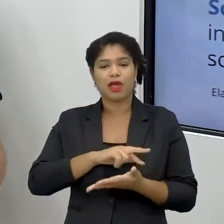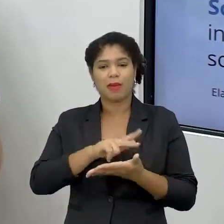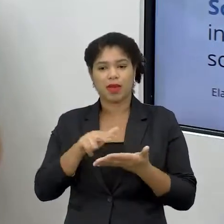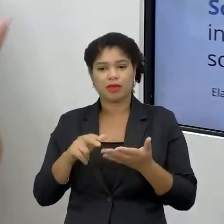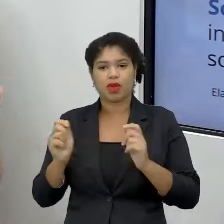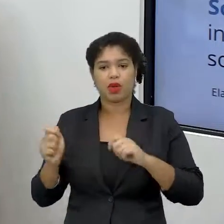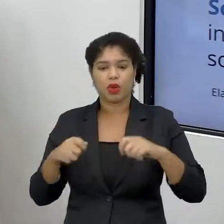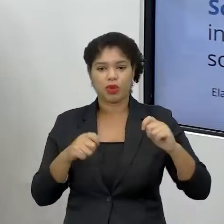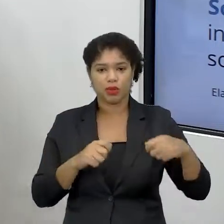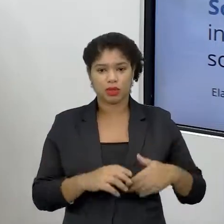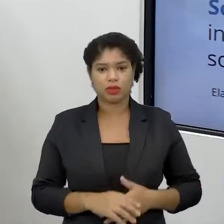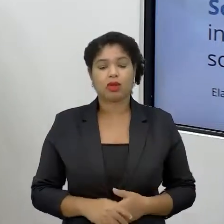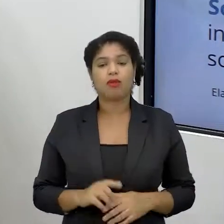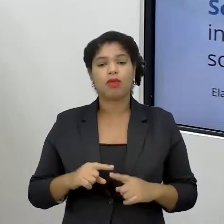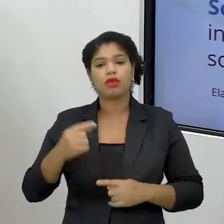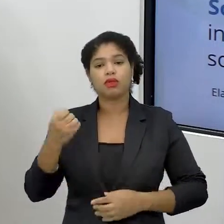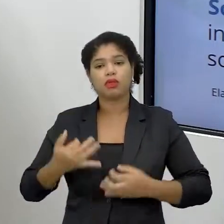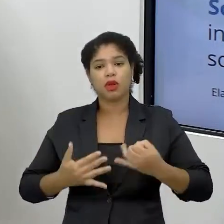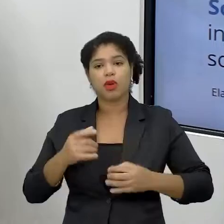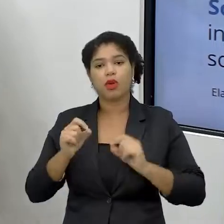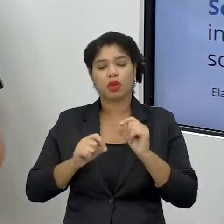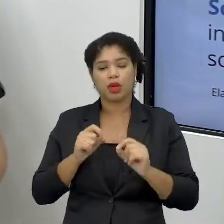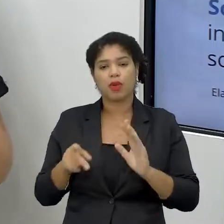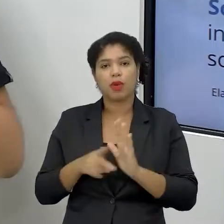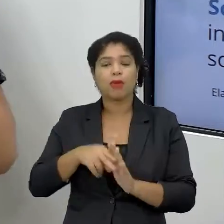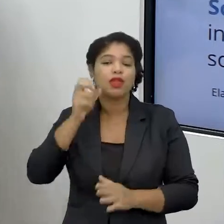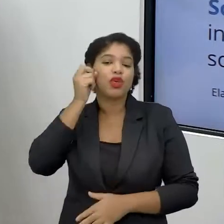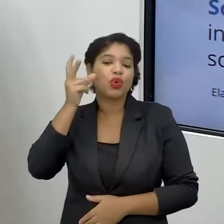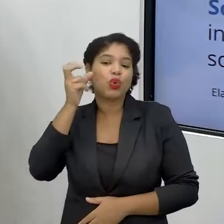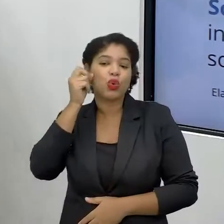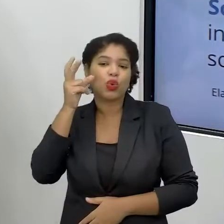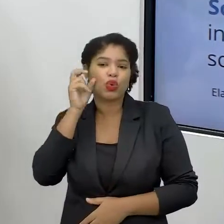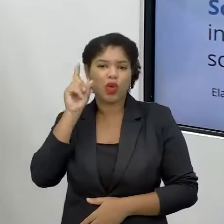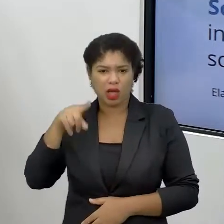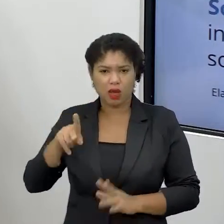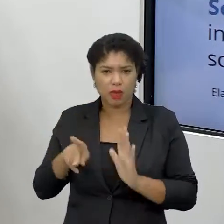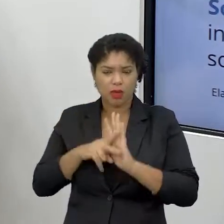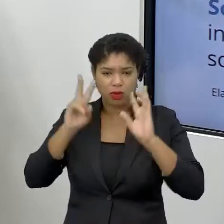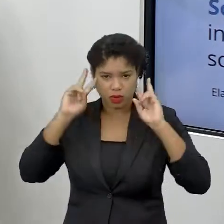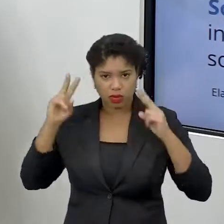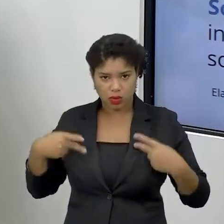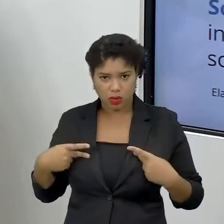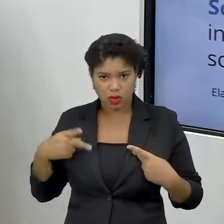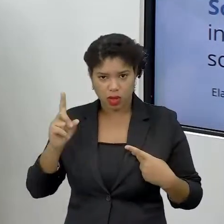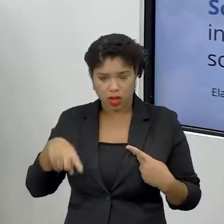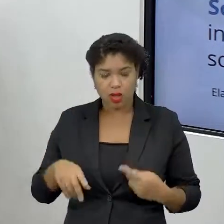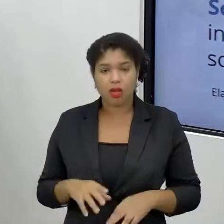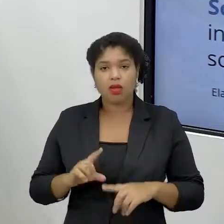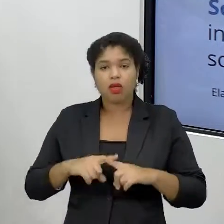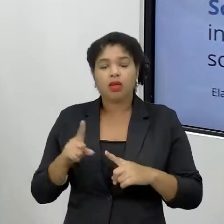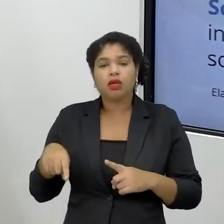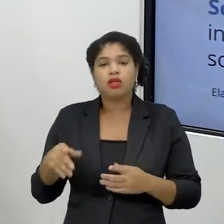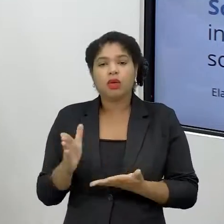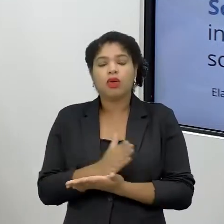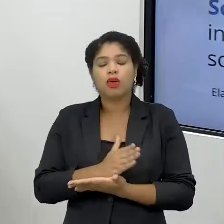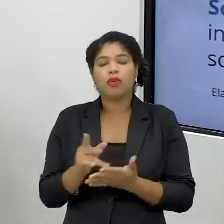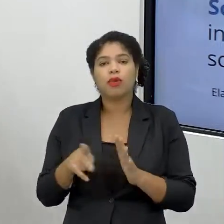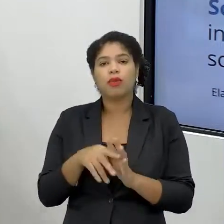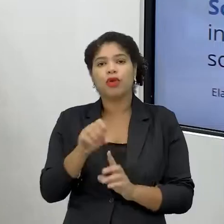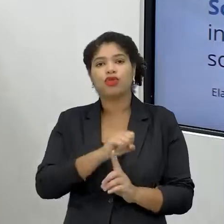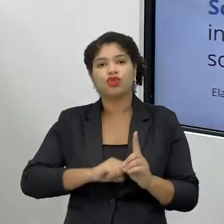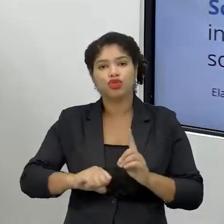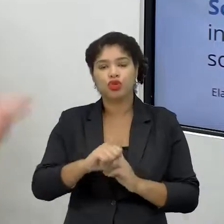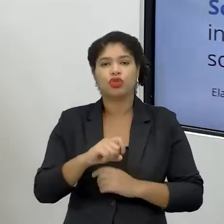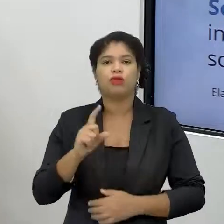né? A gente não pode dizer que quando a gente está falando sobre cultura, a gente está falando sobre o ser humano, a gente está falando só sobre um aspecto social. Existem